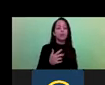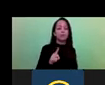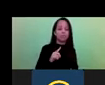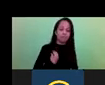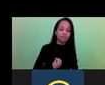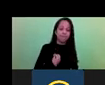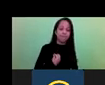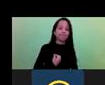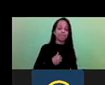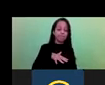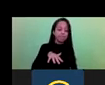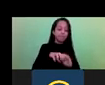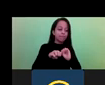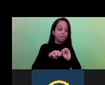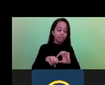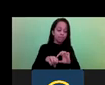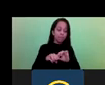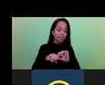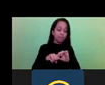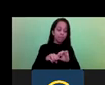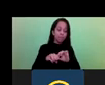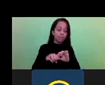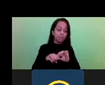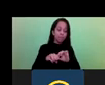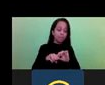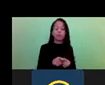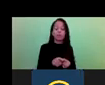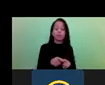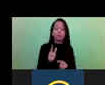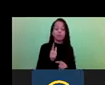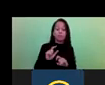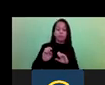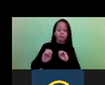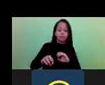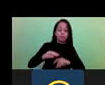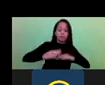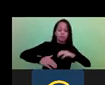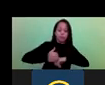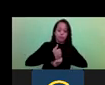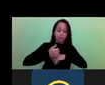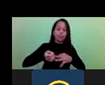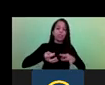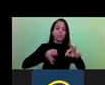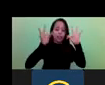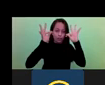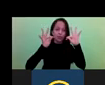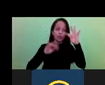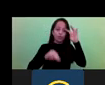à educação e, em particular, à educação profissional e